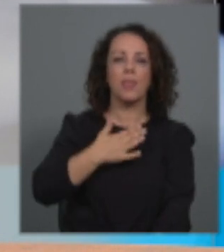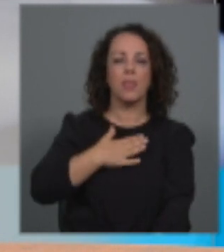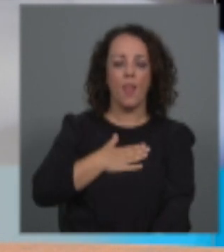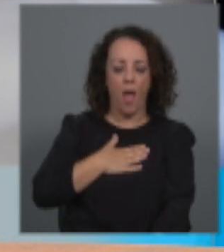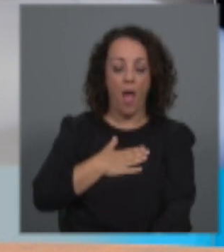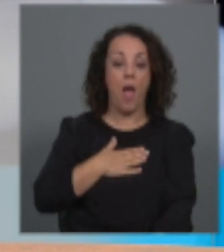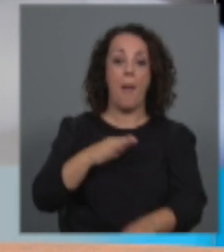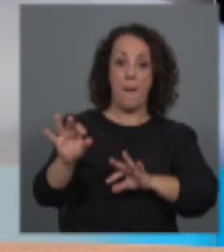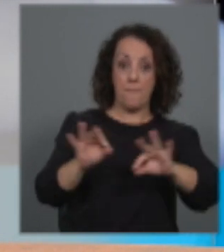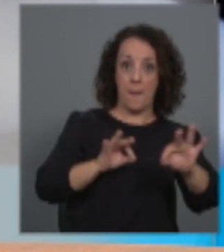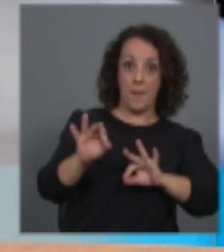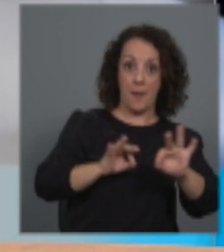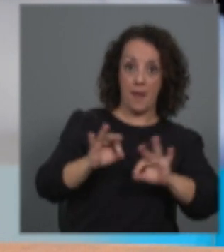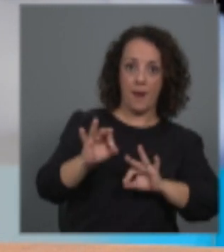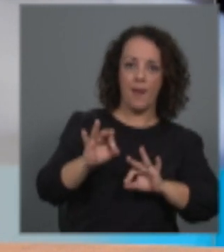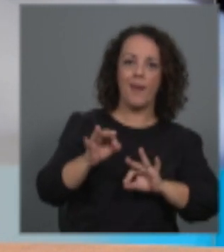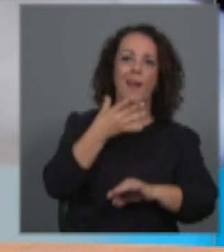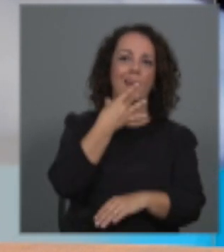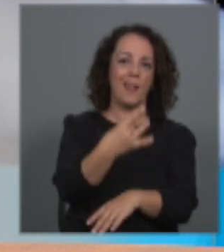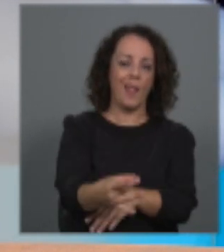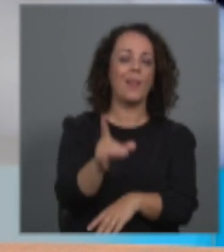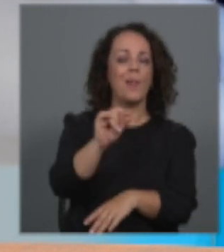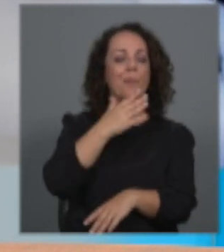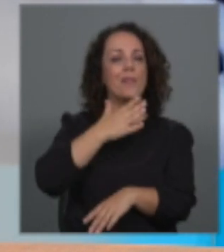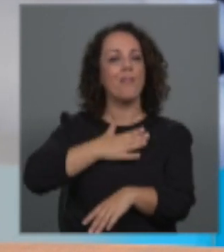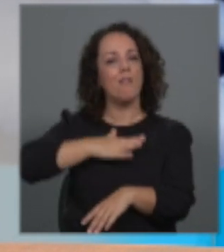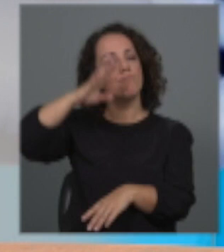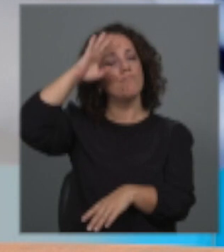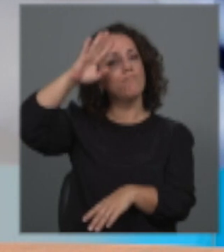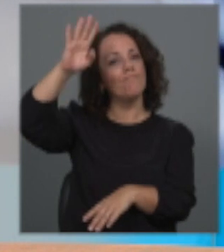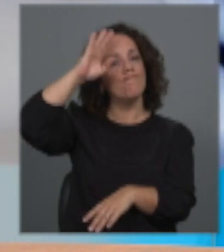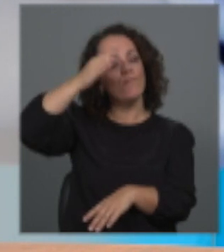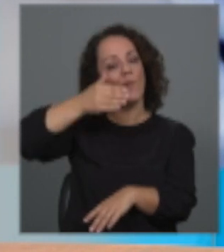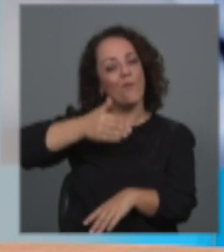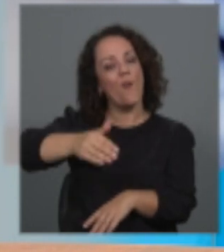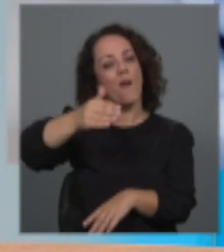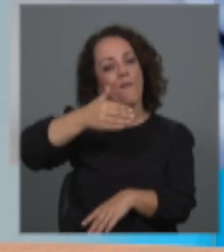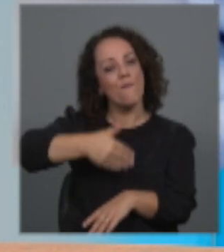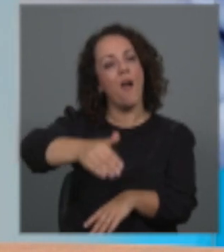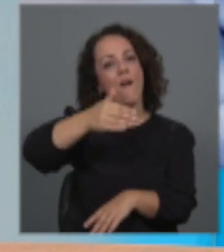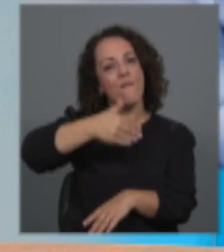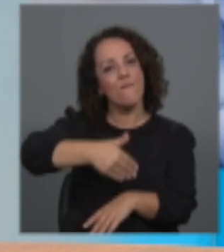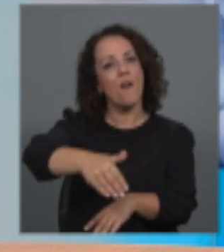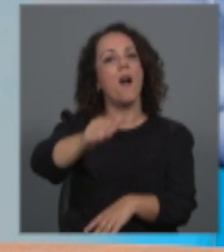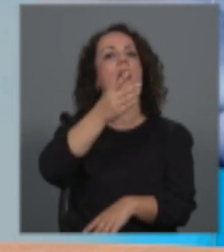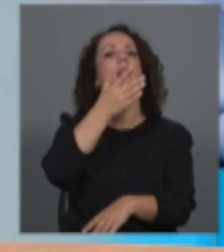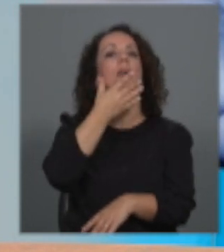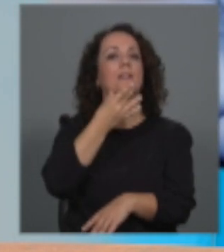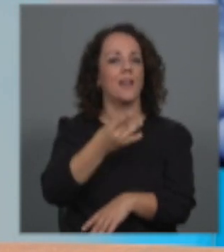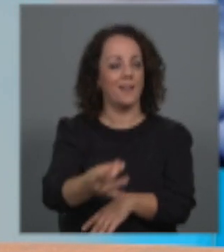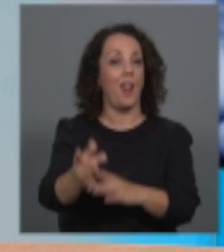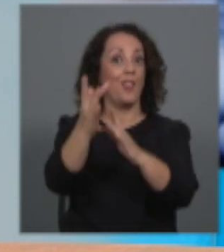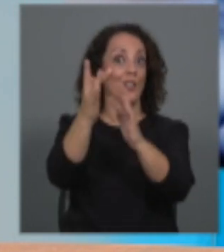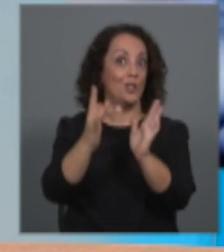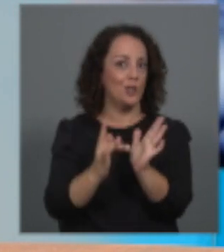nos prepara para o Natal, onde Jesus foi e quer ser